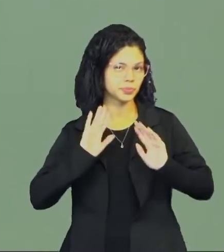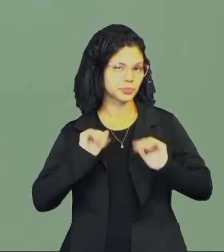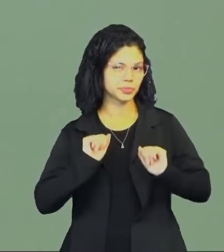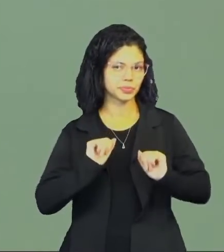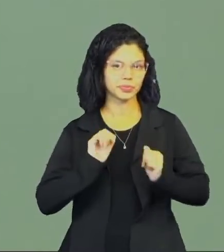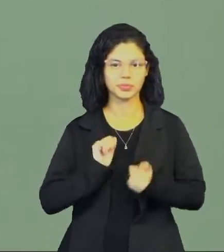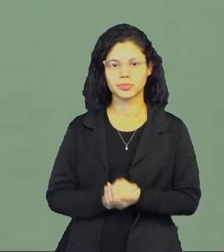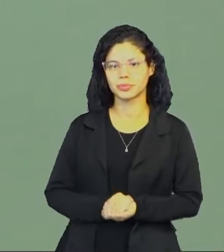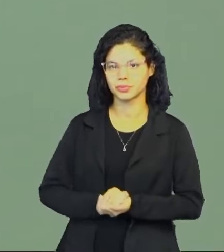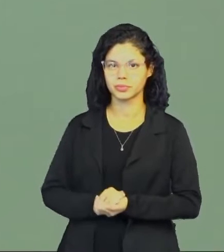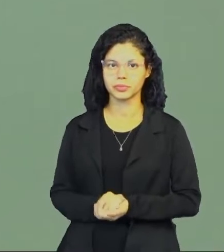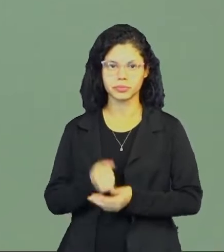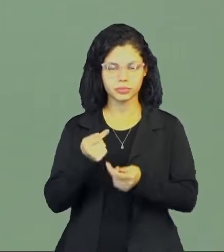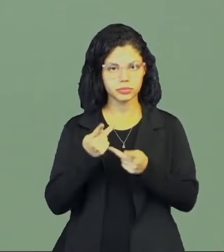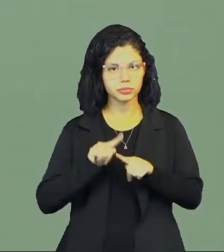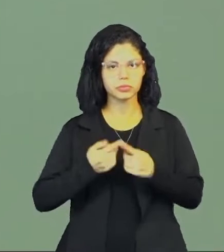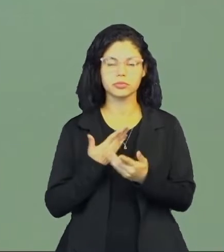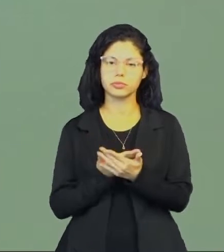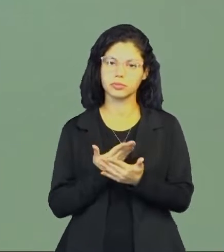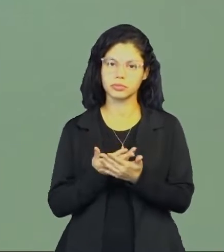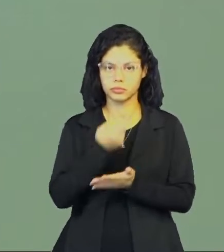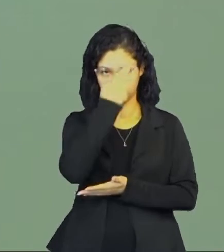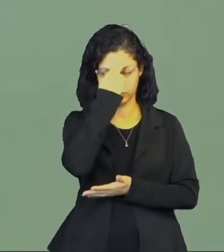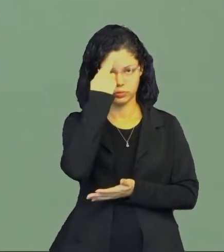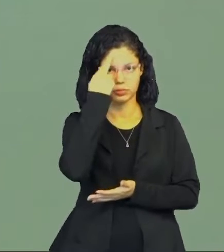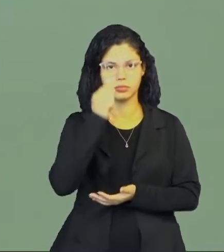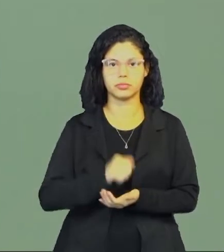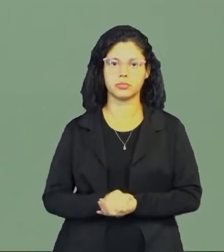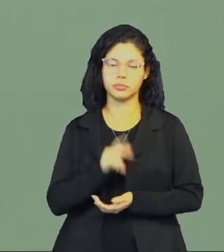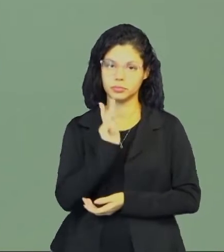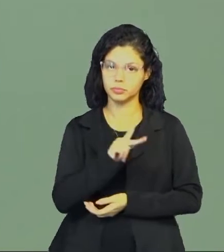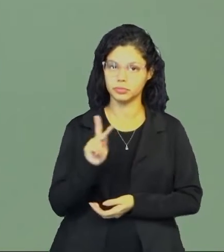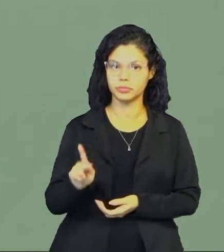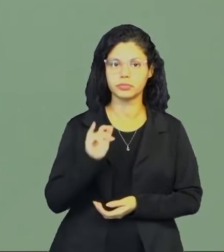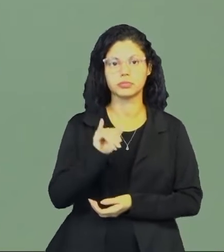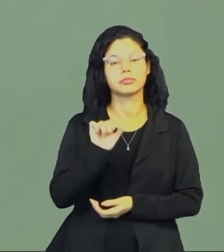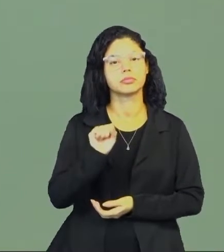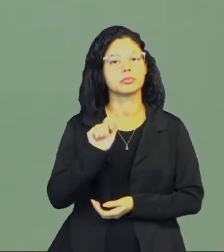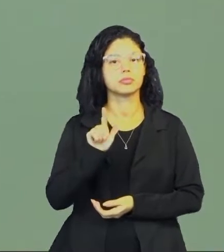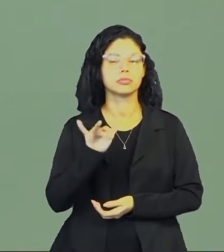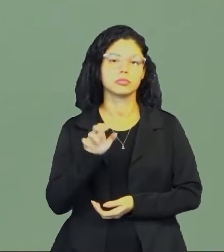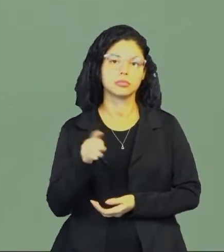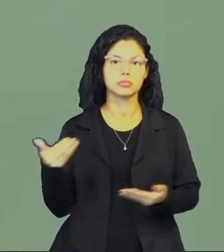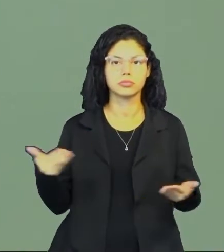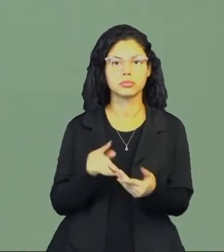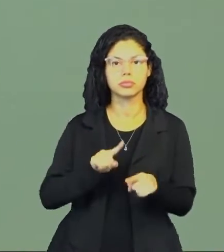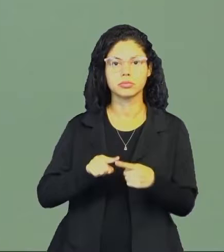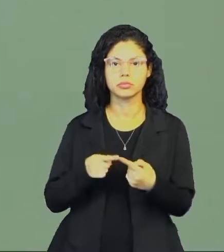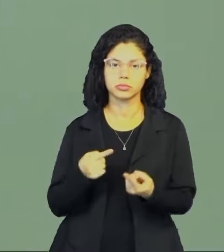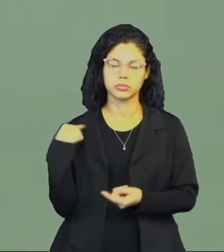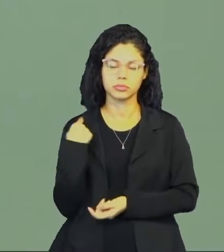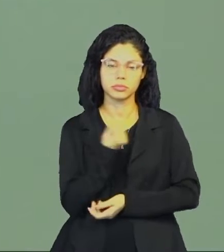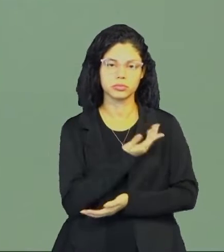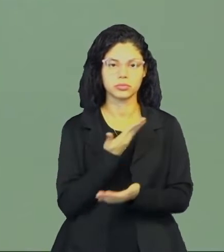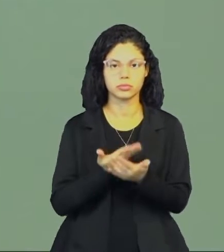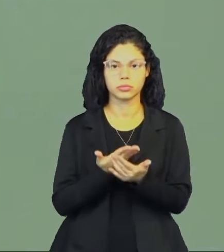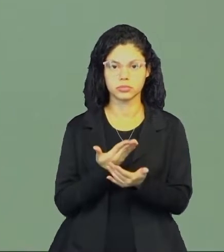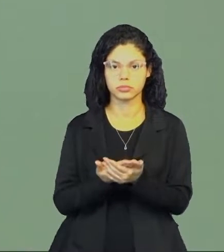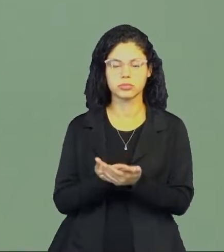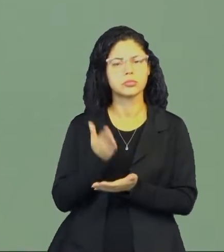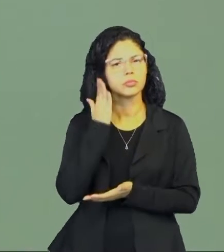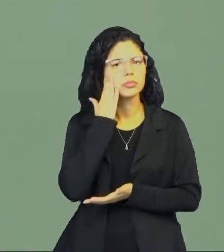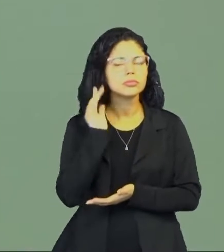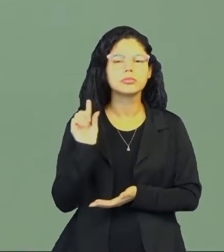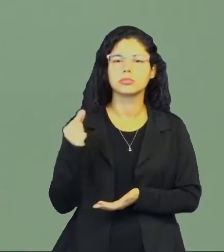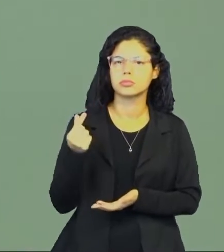Olá, alunos e alunos, bem-vindos a mais uma aula de História. Eu sou a professora Isabelle e na aula de hoje nós vamos estudar, nós vamos